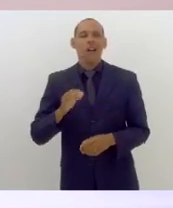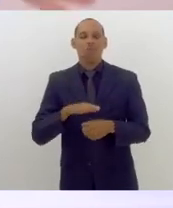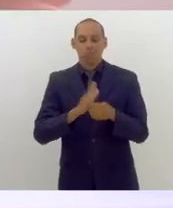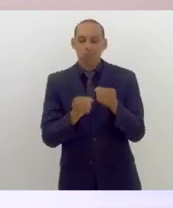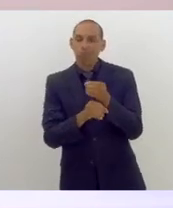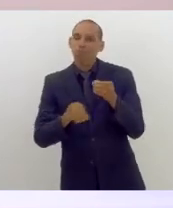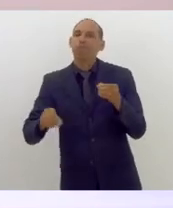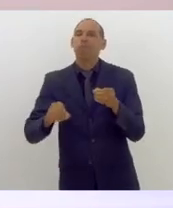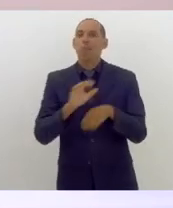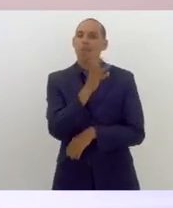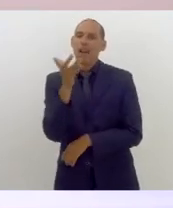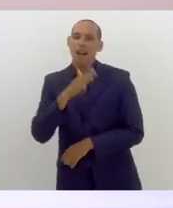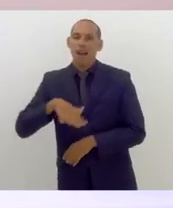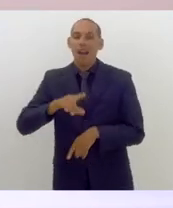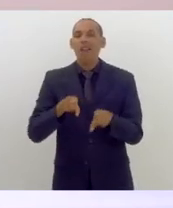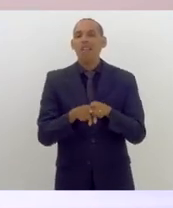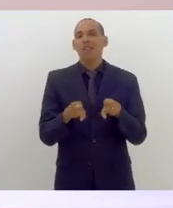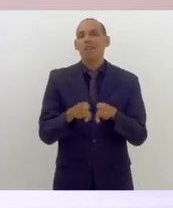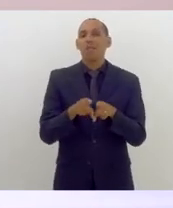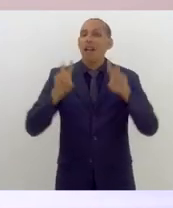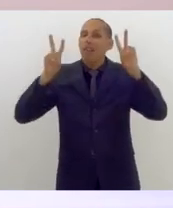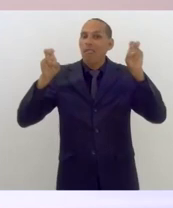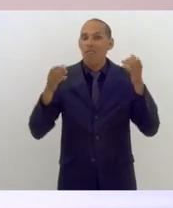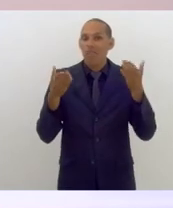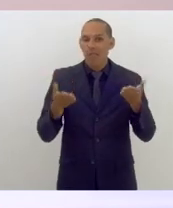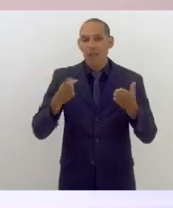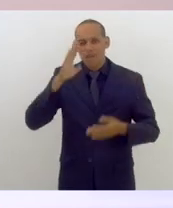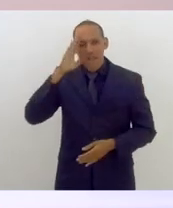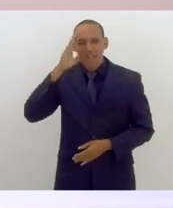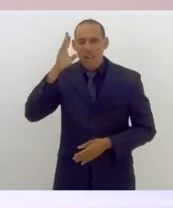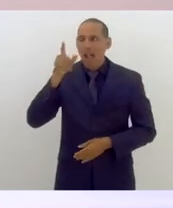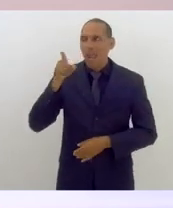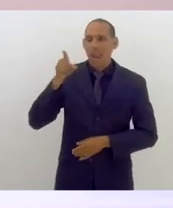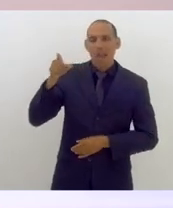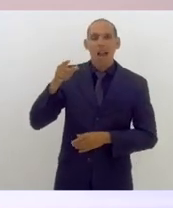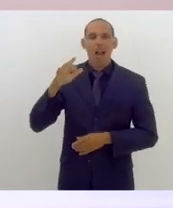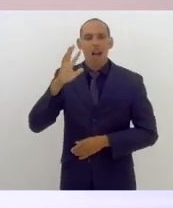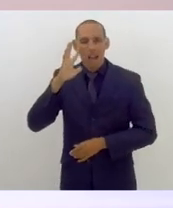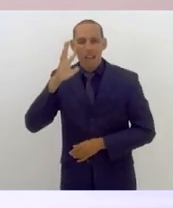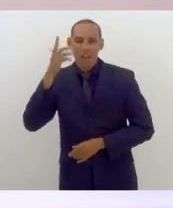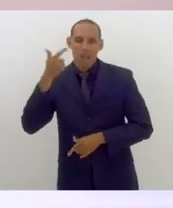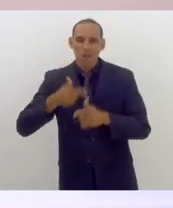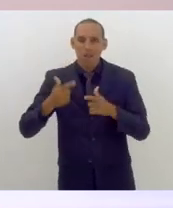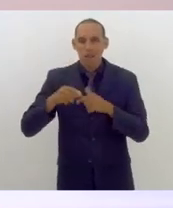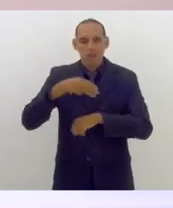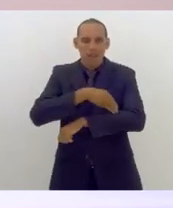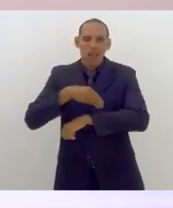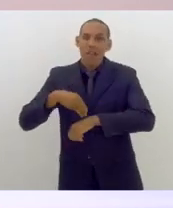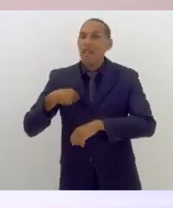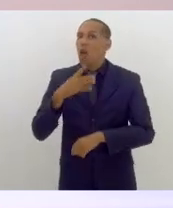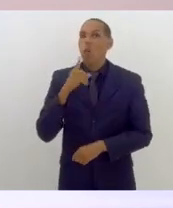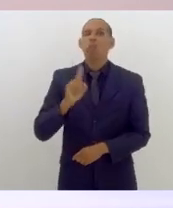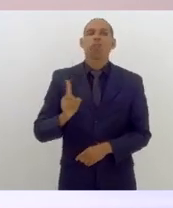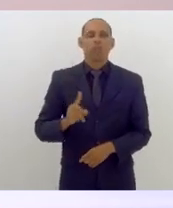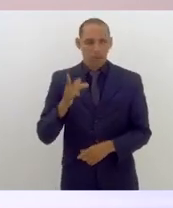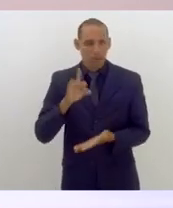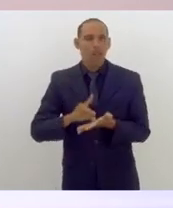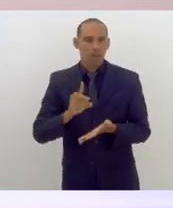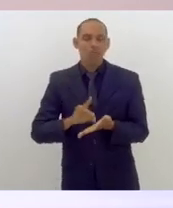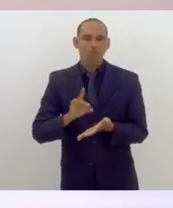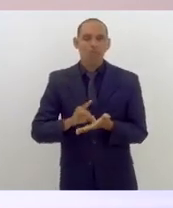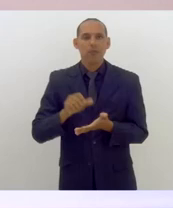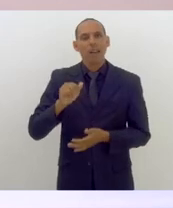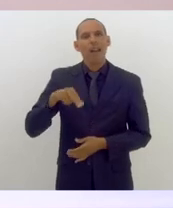esse tema como discussão prioritária para resolver o problema lá e discussão lá em Macaé eu não tinha conhecimento disso é verdade que